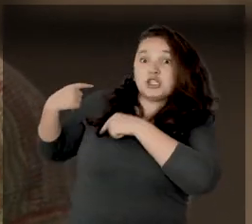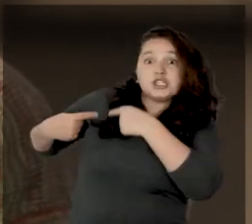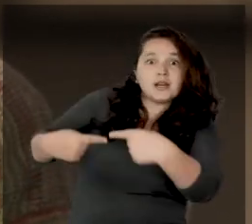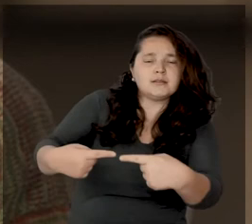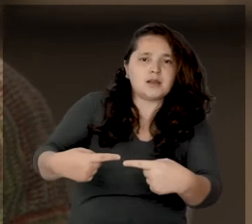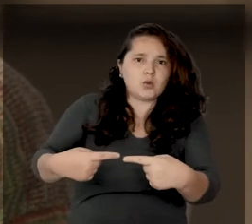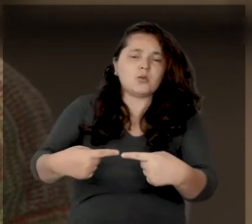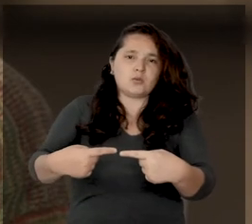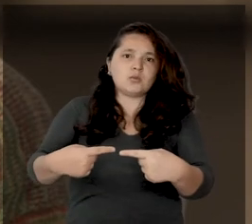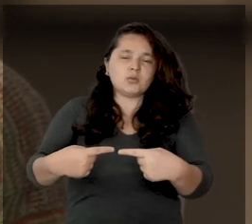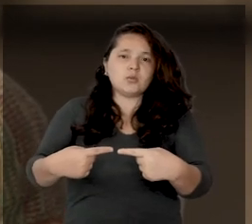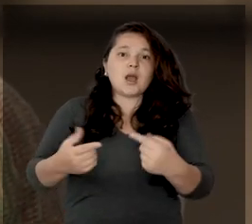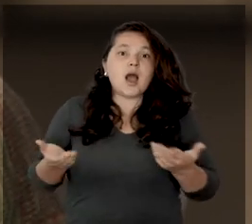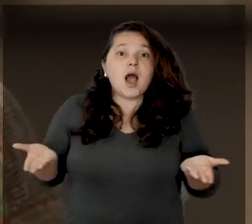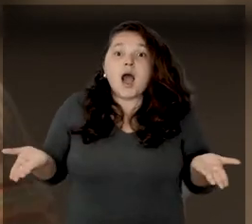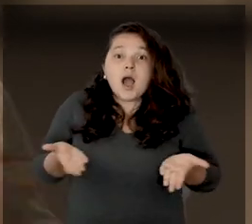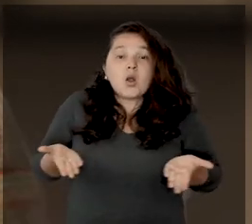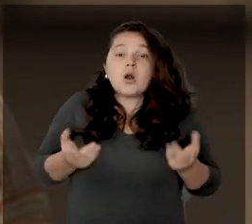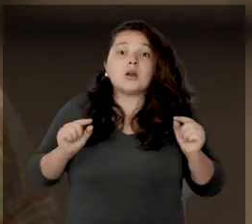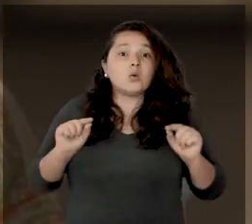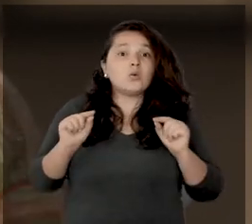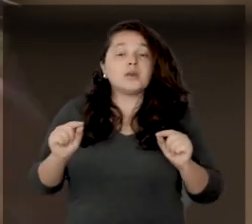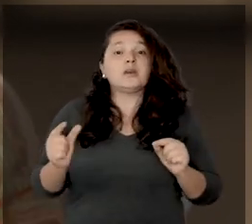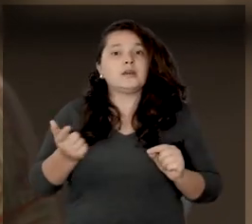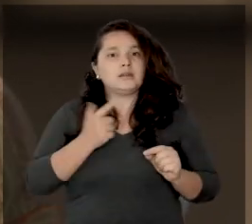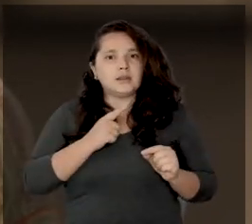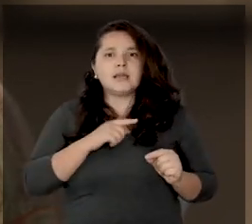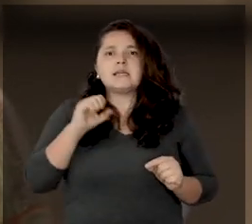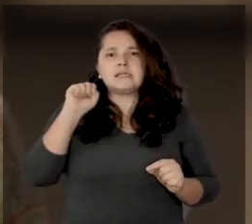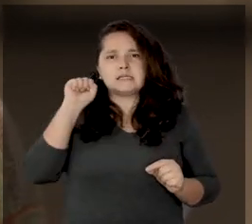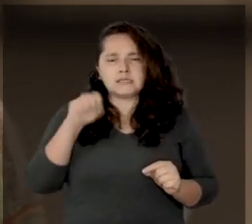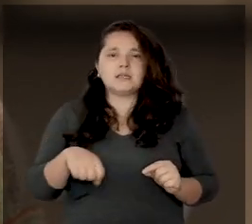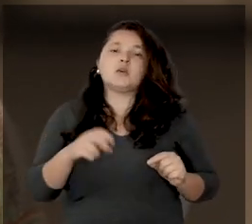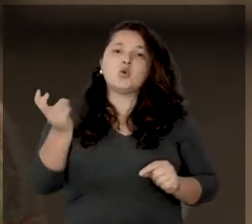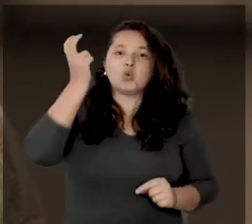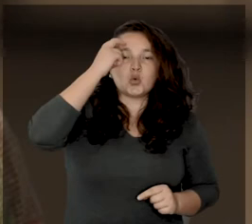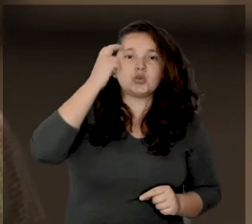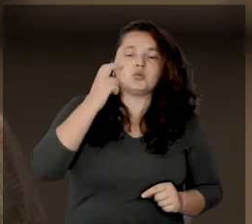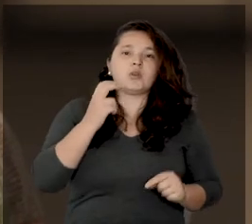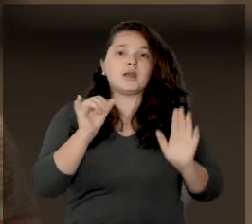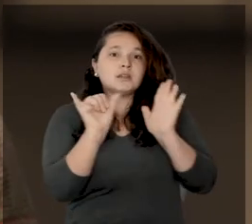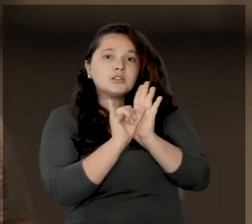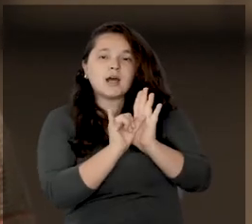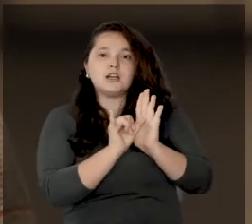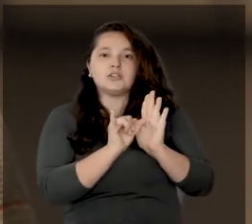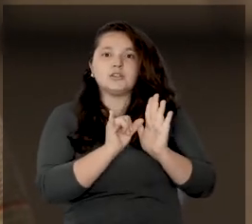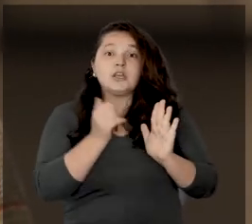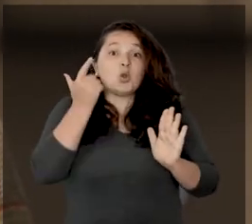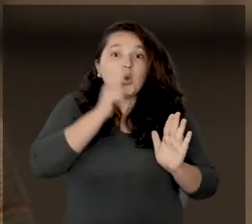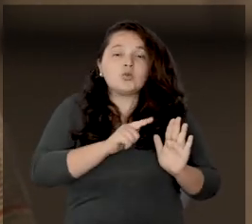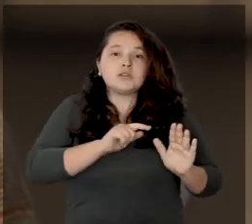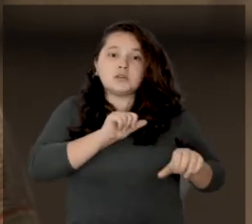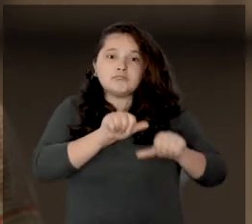que está recebendo tanto as maravilhas de ter a cultura e a identidade, a possibilidade de se reconstituir, mas temos muitos abacaxis,